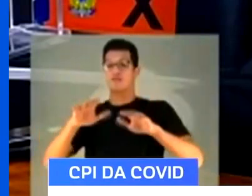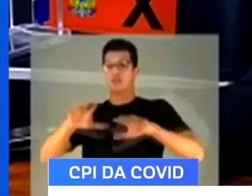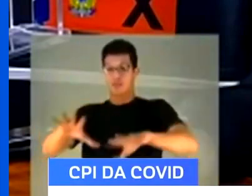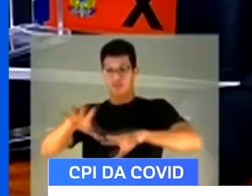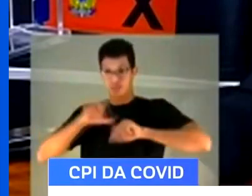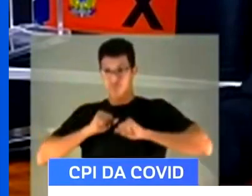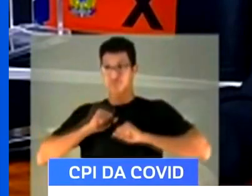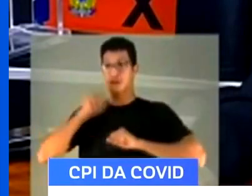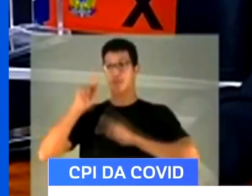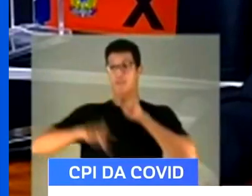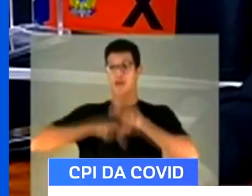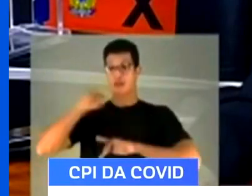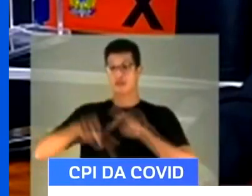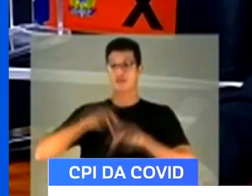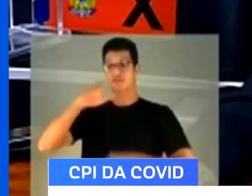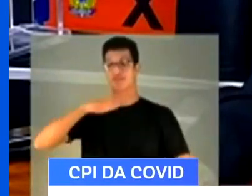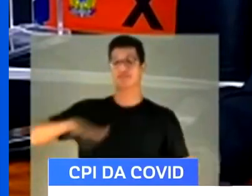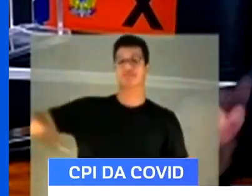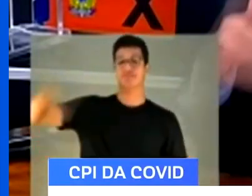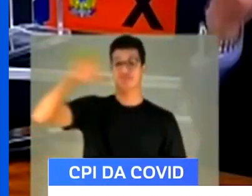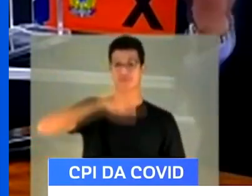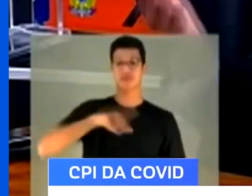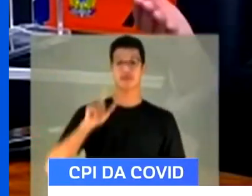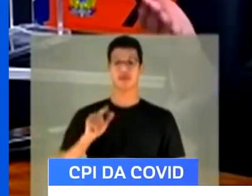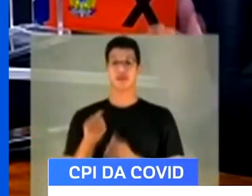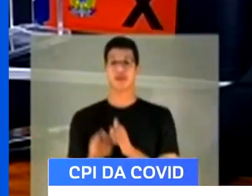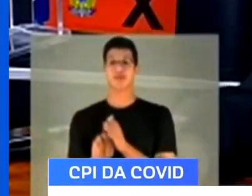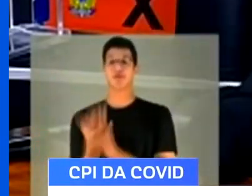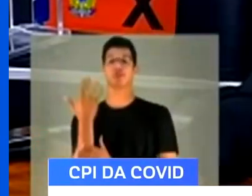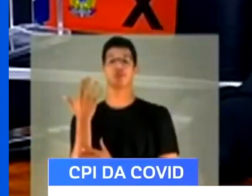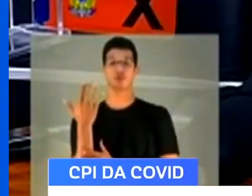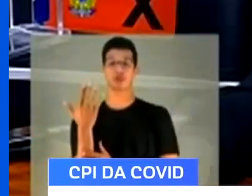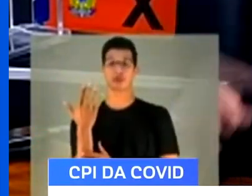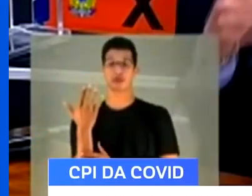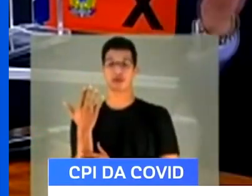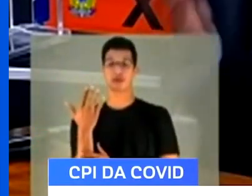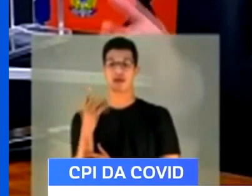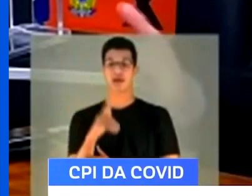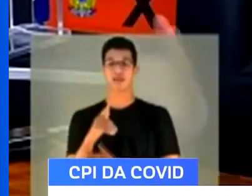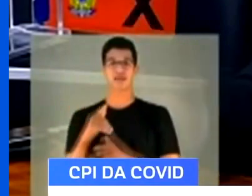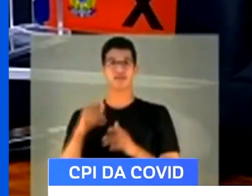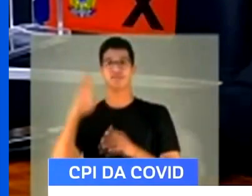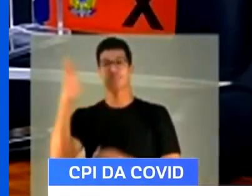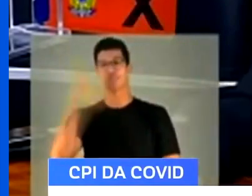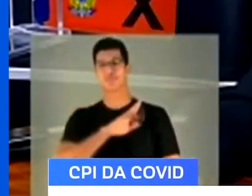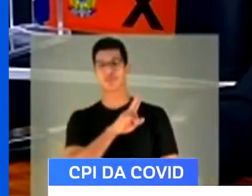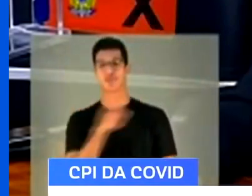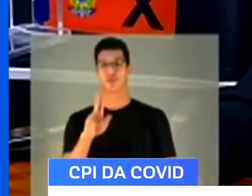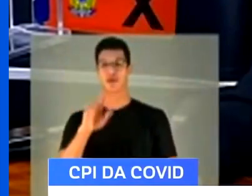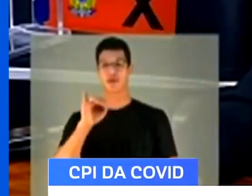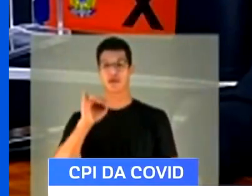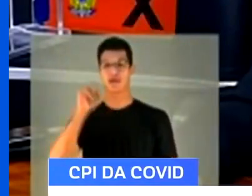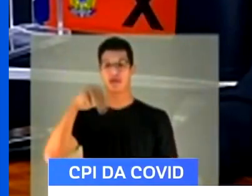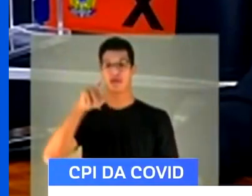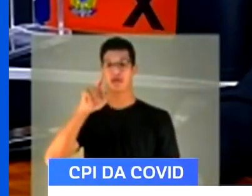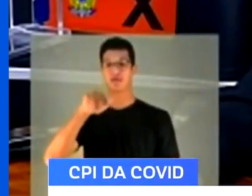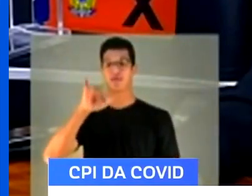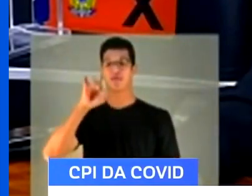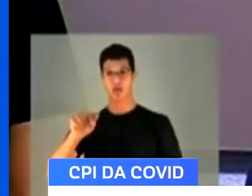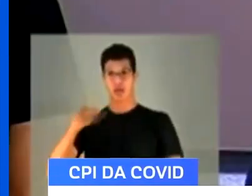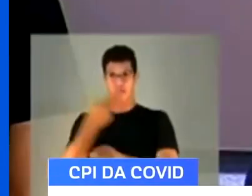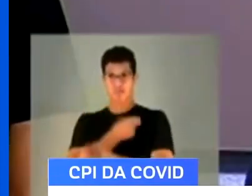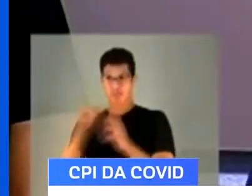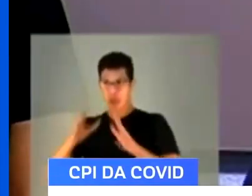contamine boa parte da população e produza essa aberração chamada imunidade de